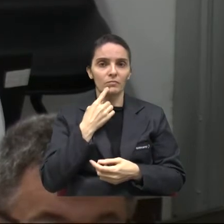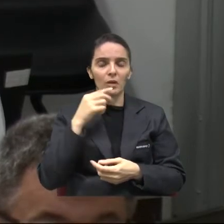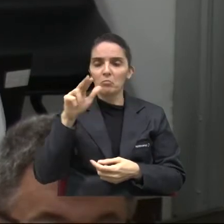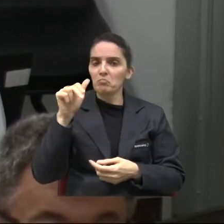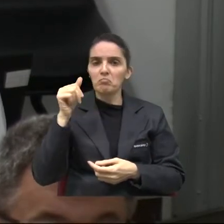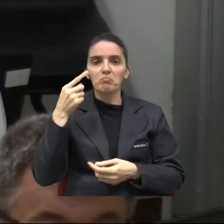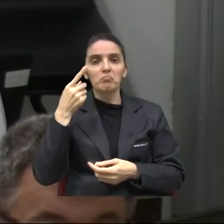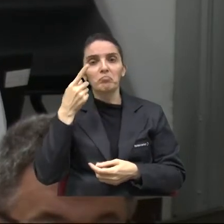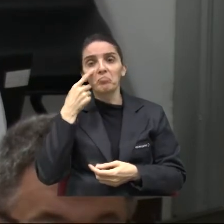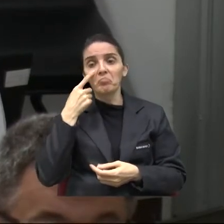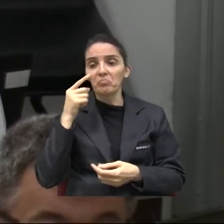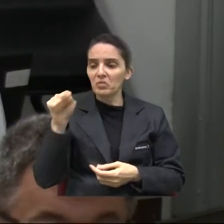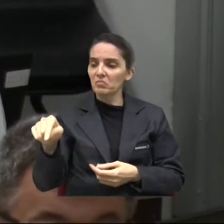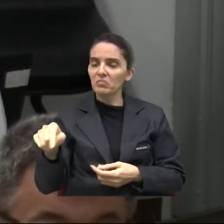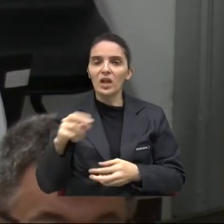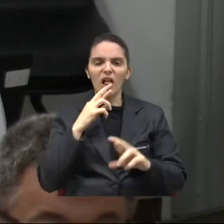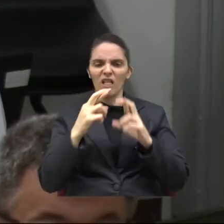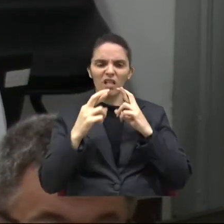vi ele triste.